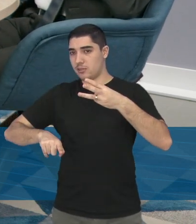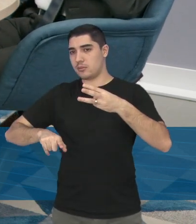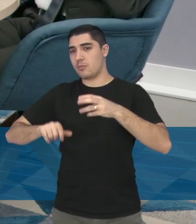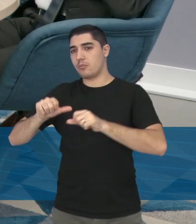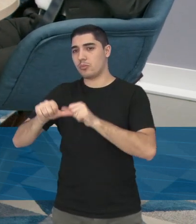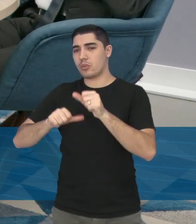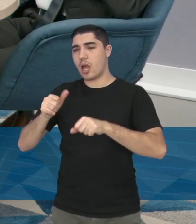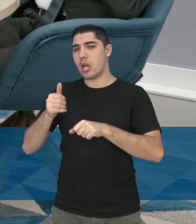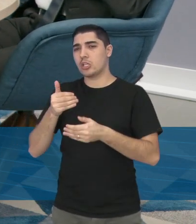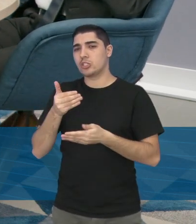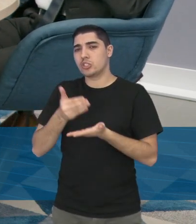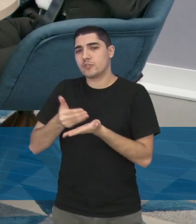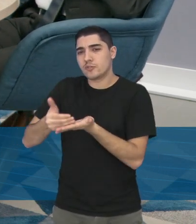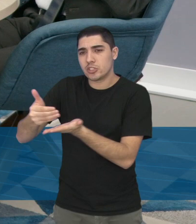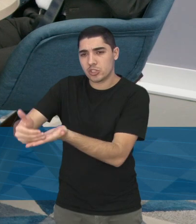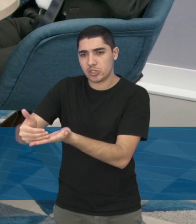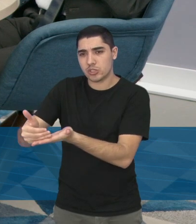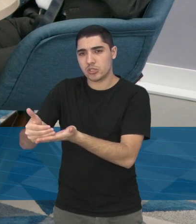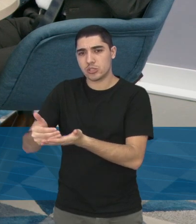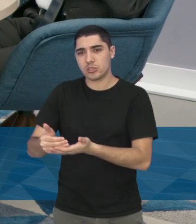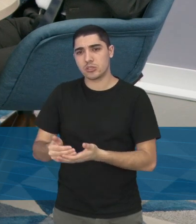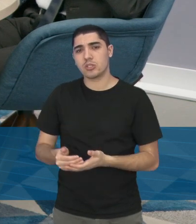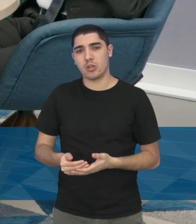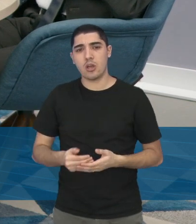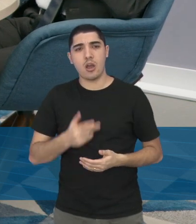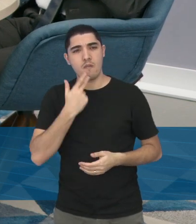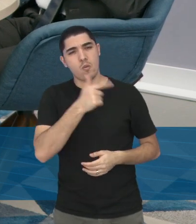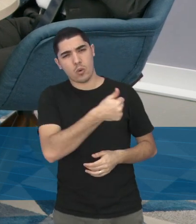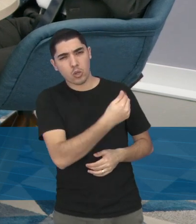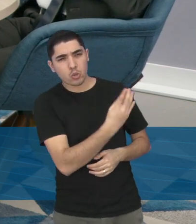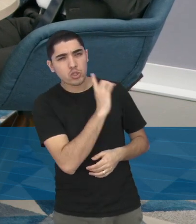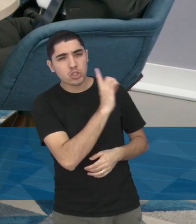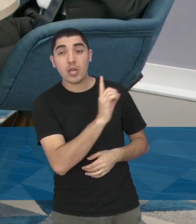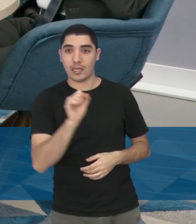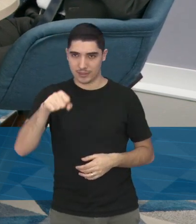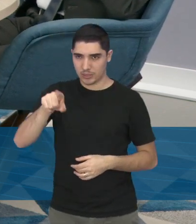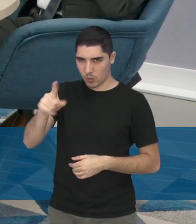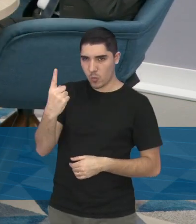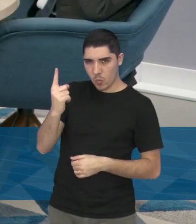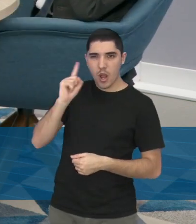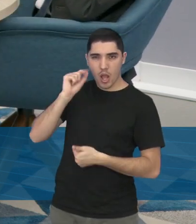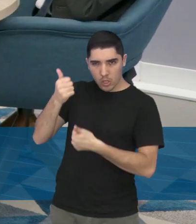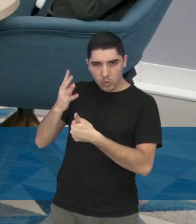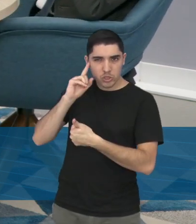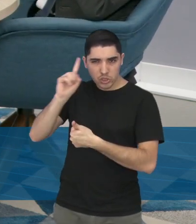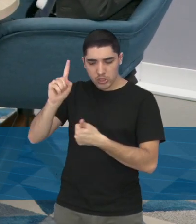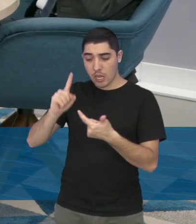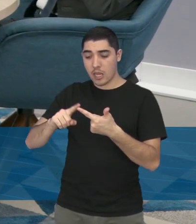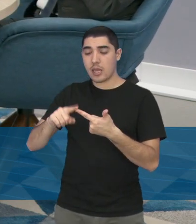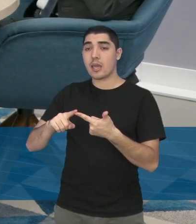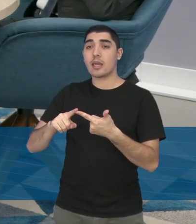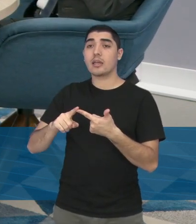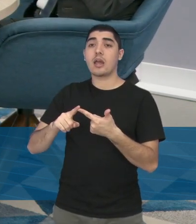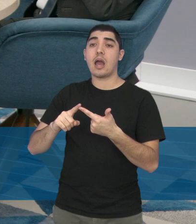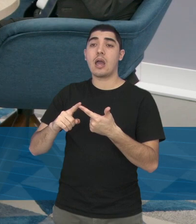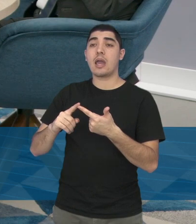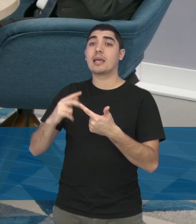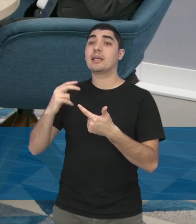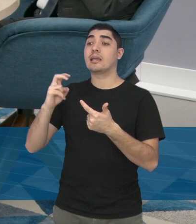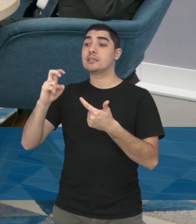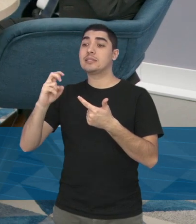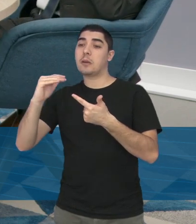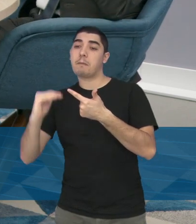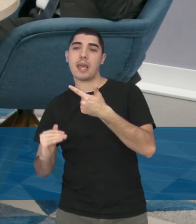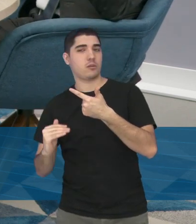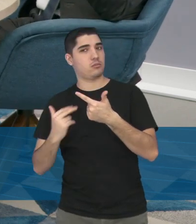Uma, se não me falha a memória, uma, 14 dias. Uma não menor de 14 dias, né? E as outras seguintes não menor de 5 dias,